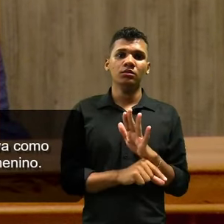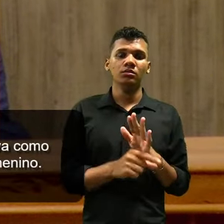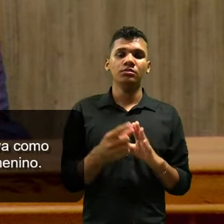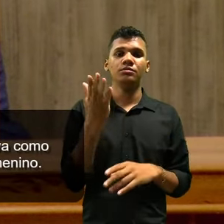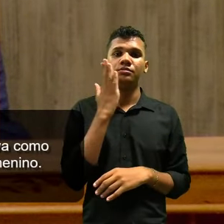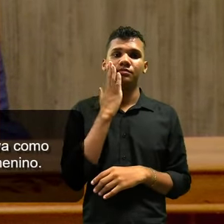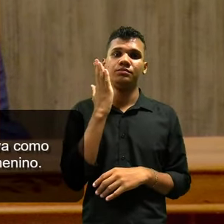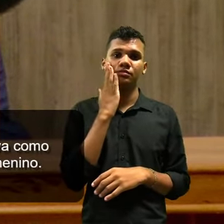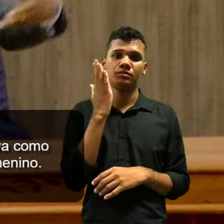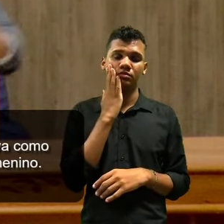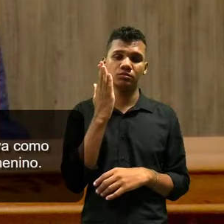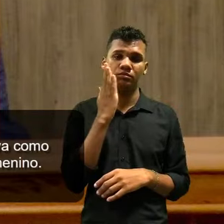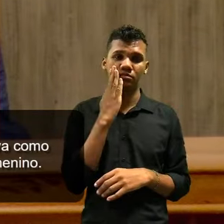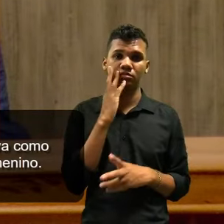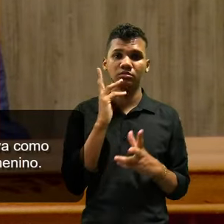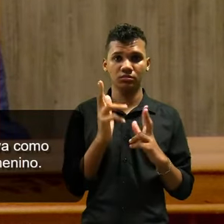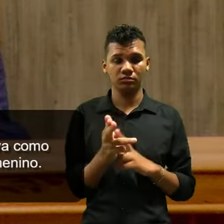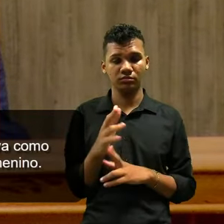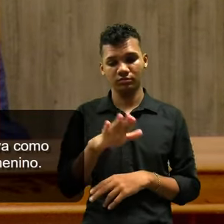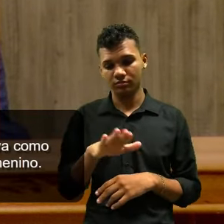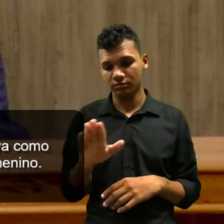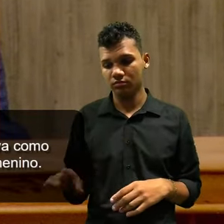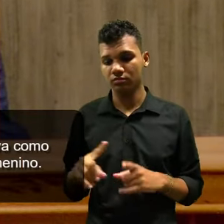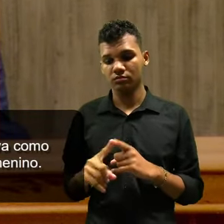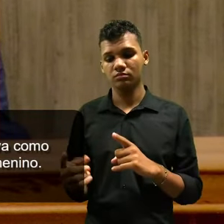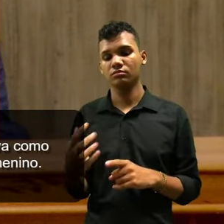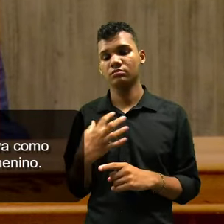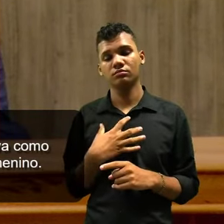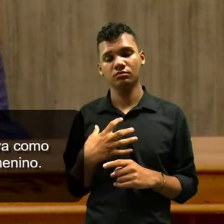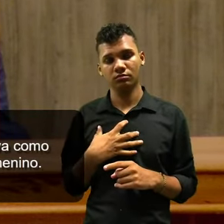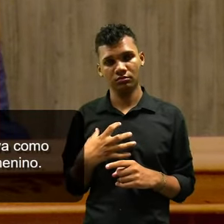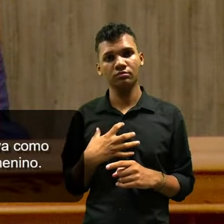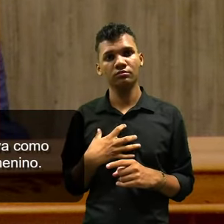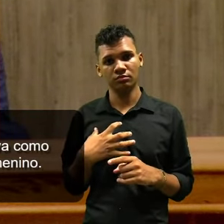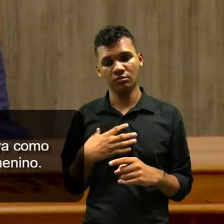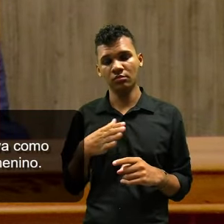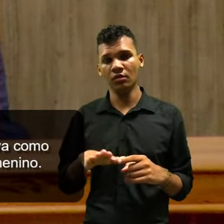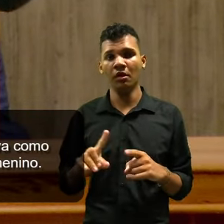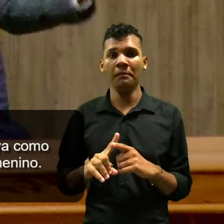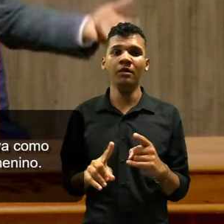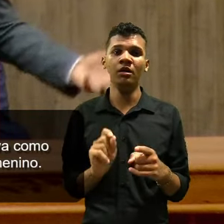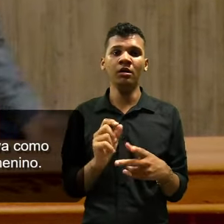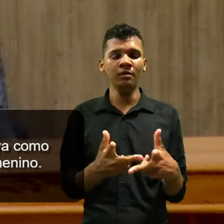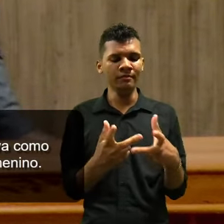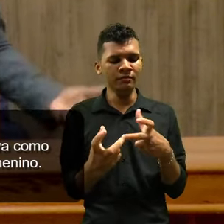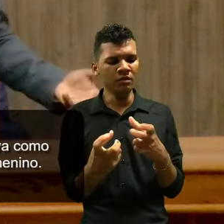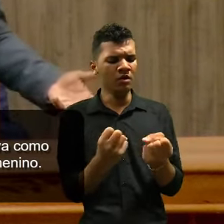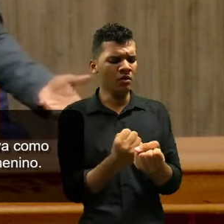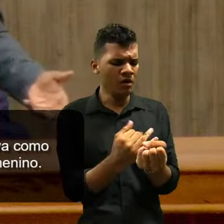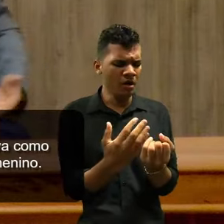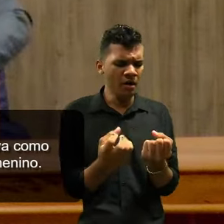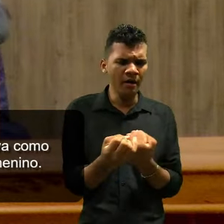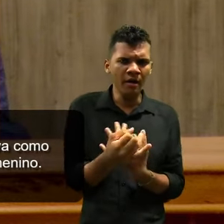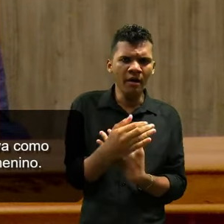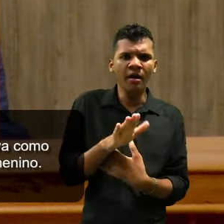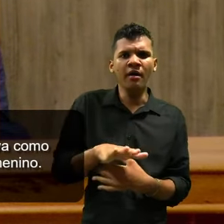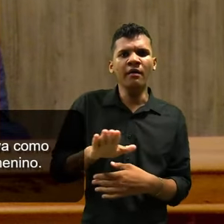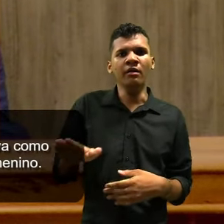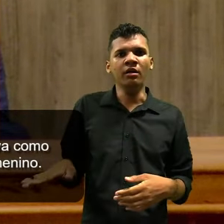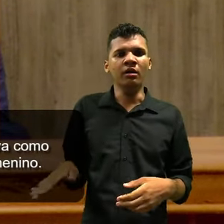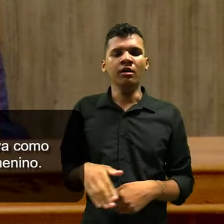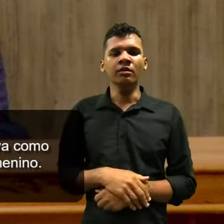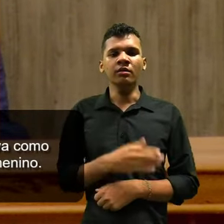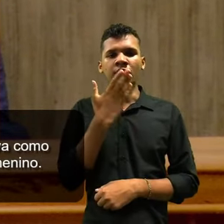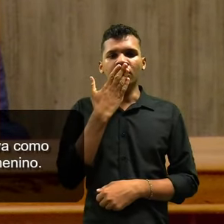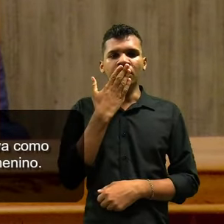como menino eu sentia como Veja a emoção de uma criança gente a emoção de uma